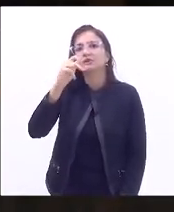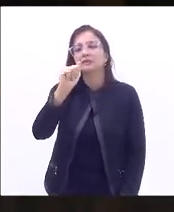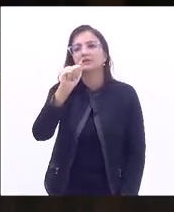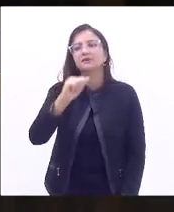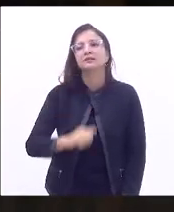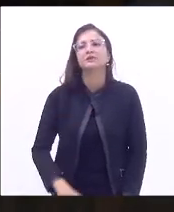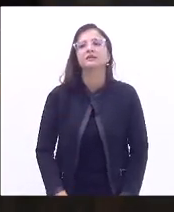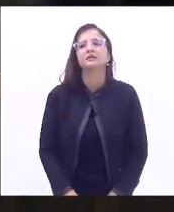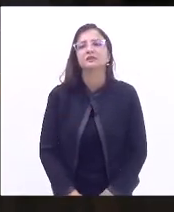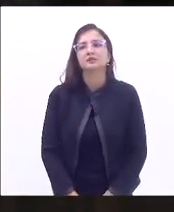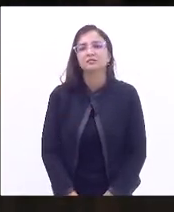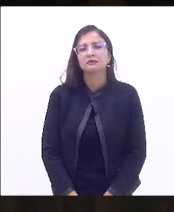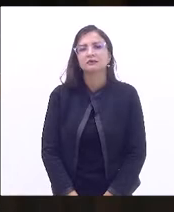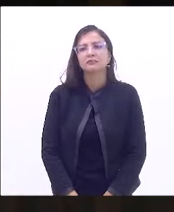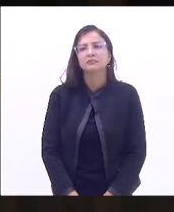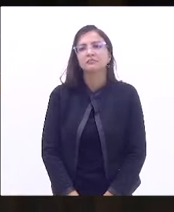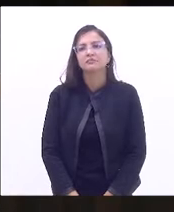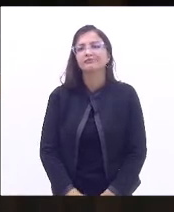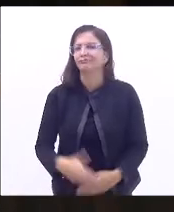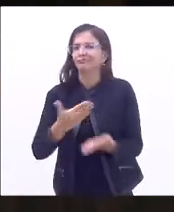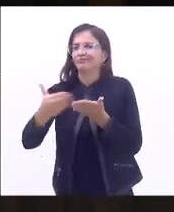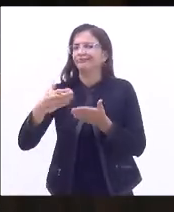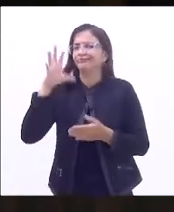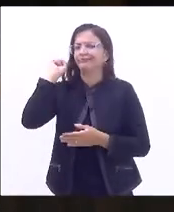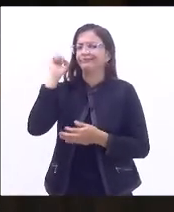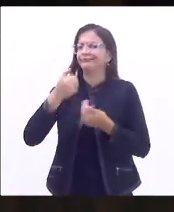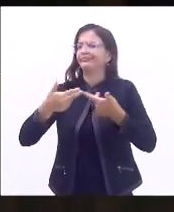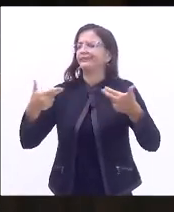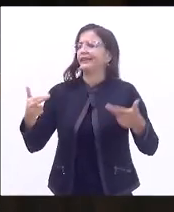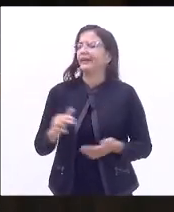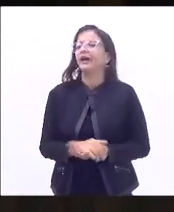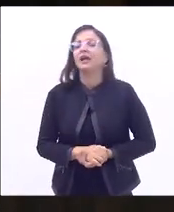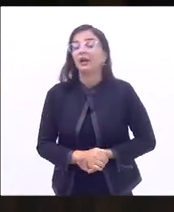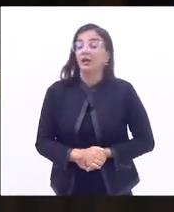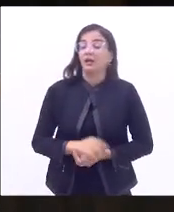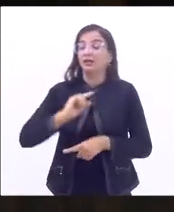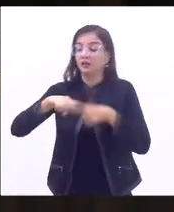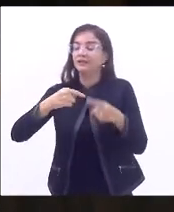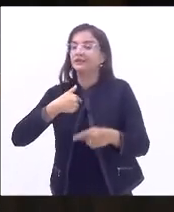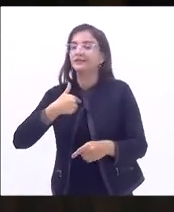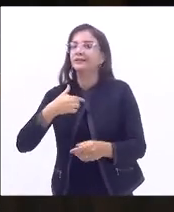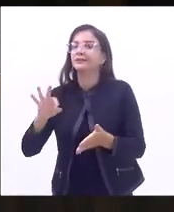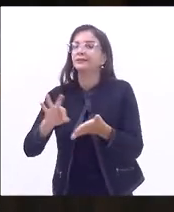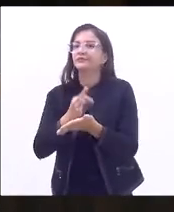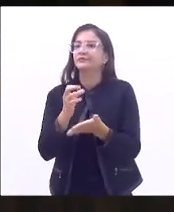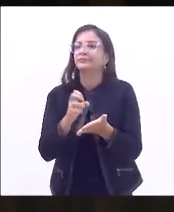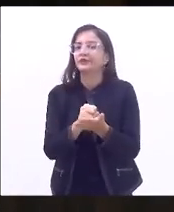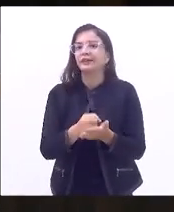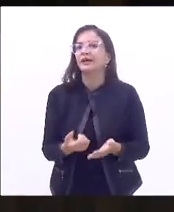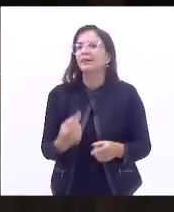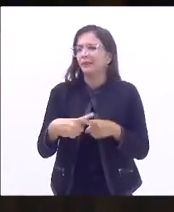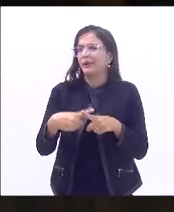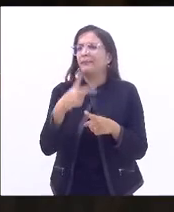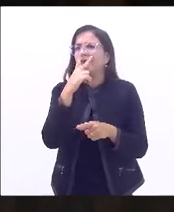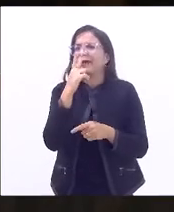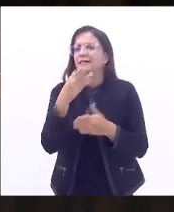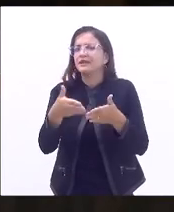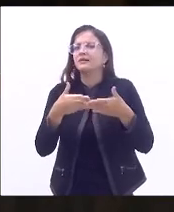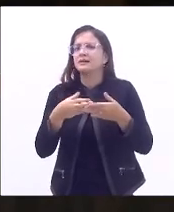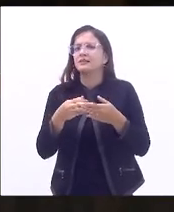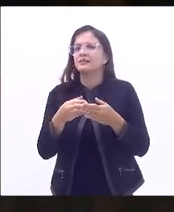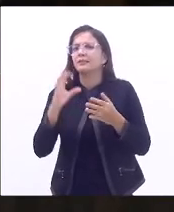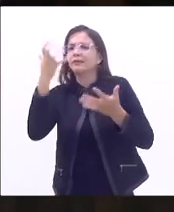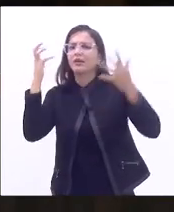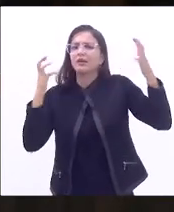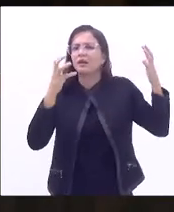porque a gente começa a ouvir as coisas, parece que a licença ambiental vai acabar a partir de 2026. É isso